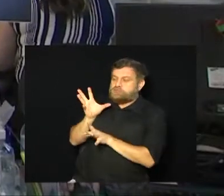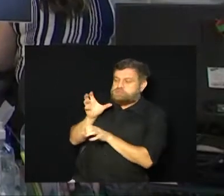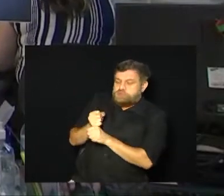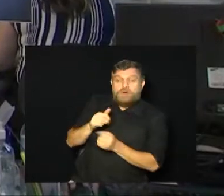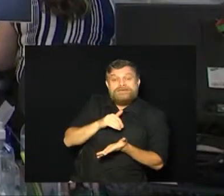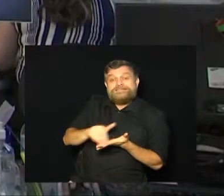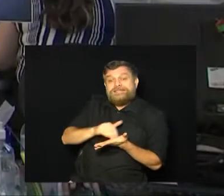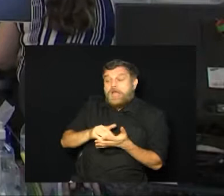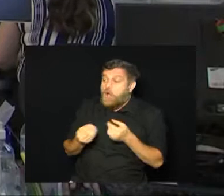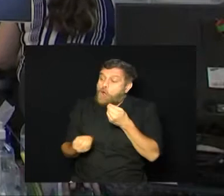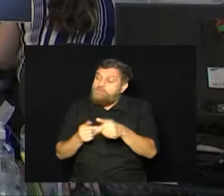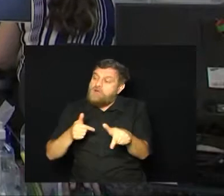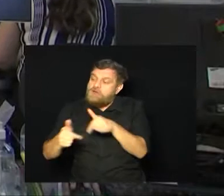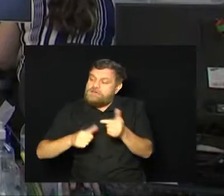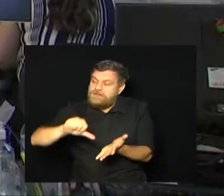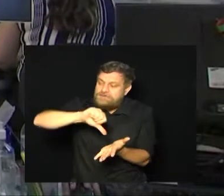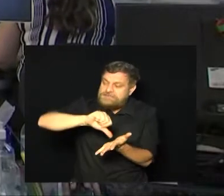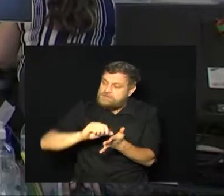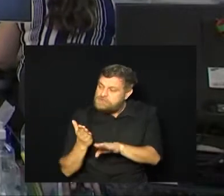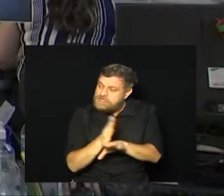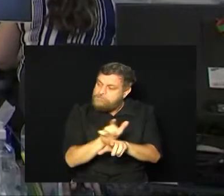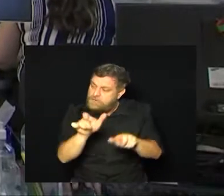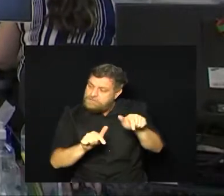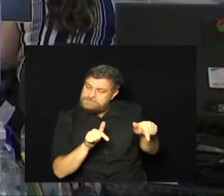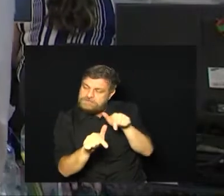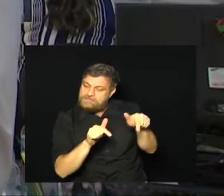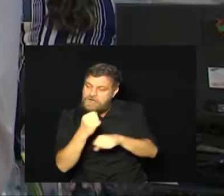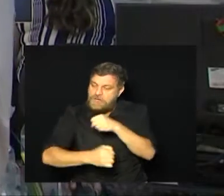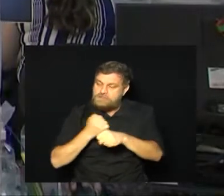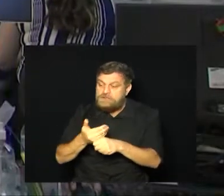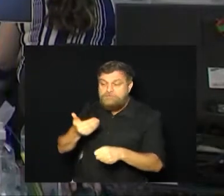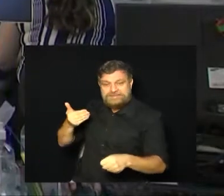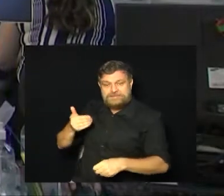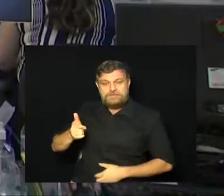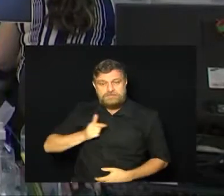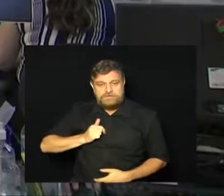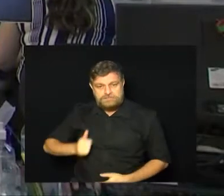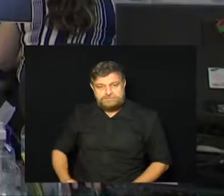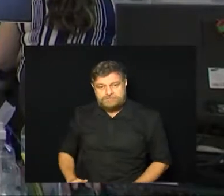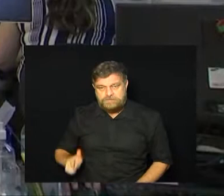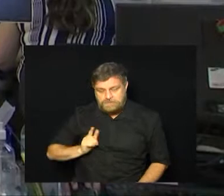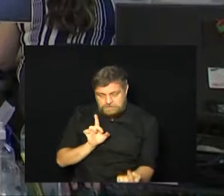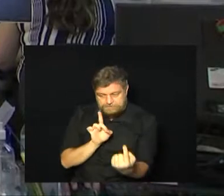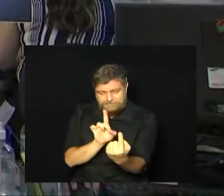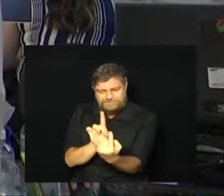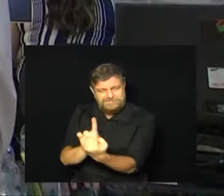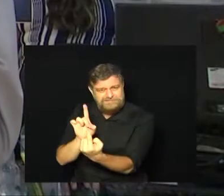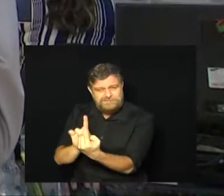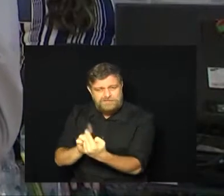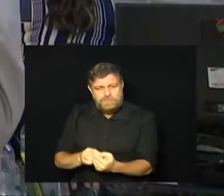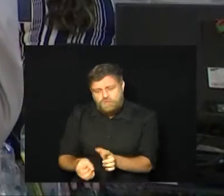foi o trabalho aqui no CEPAT em 2021? Olha, nós tivemos muitos atendimentos. O